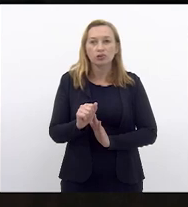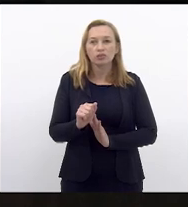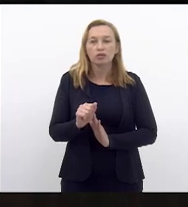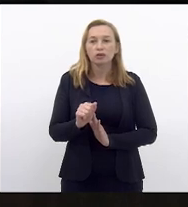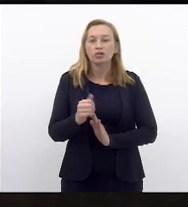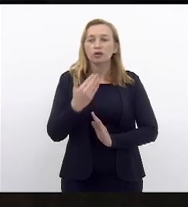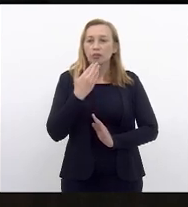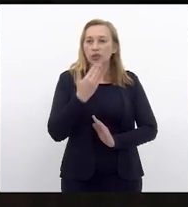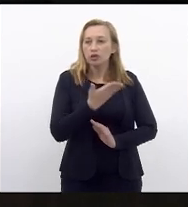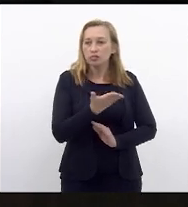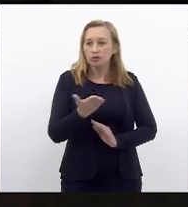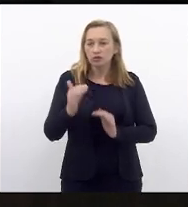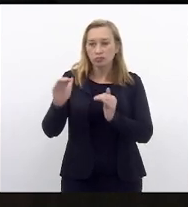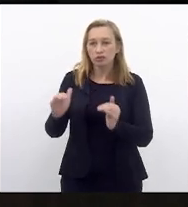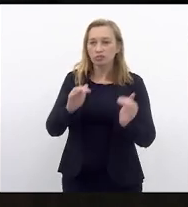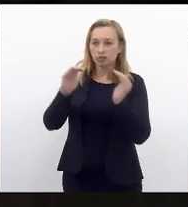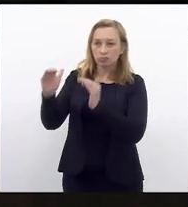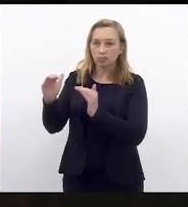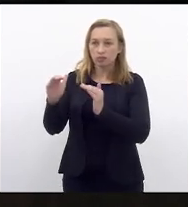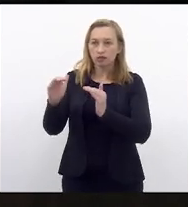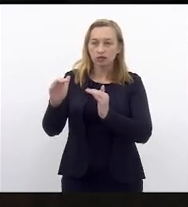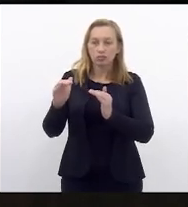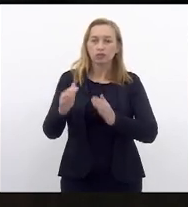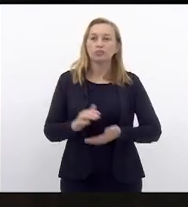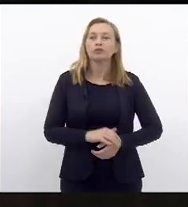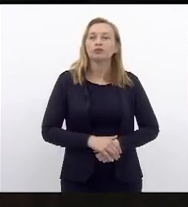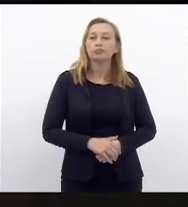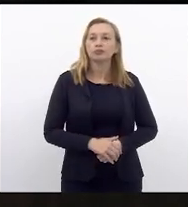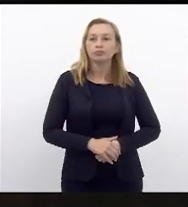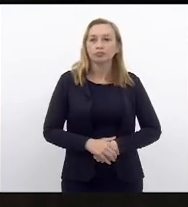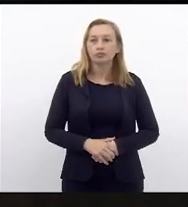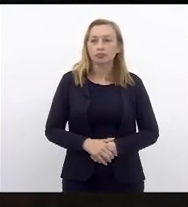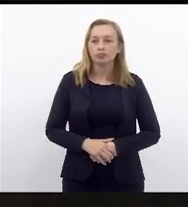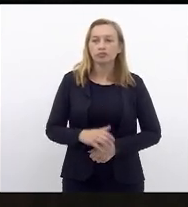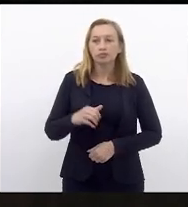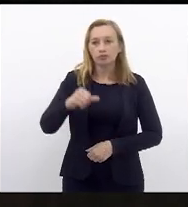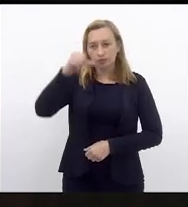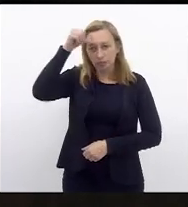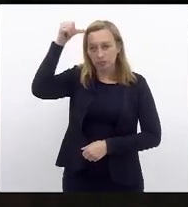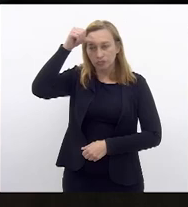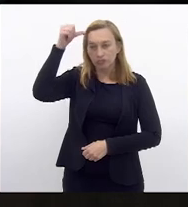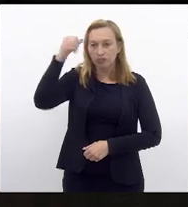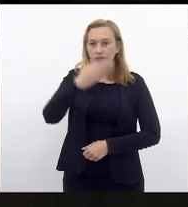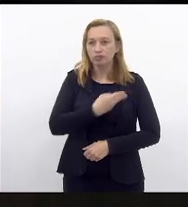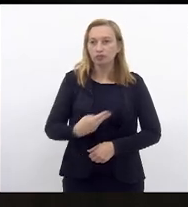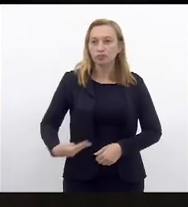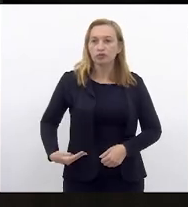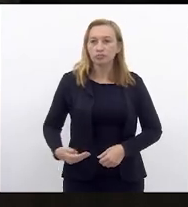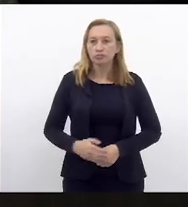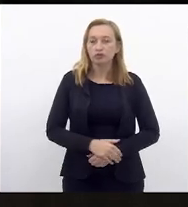vossas excelências meu protesto de elevada estima e consideração. Cláudio Castro, governador.